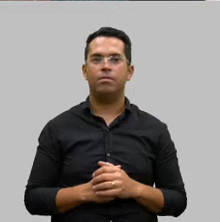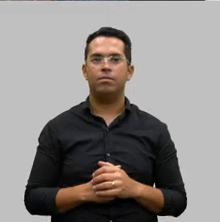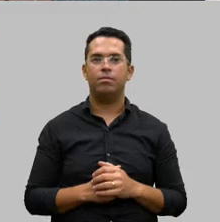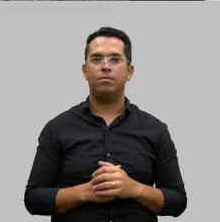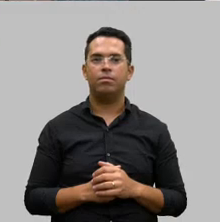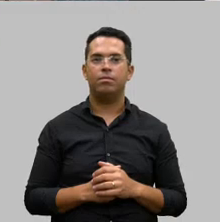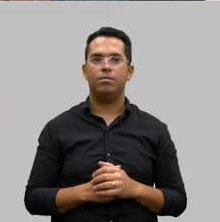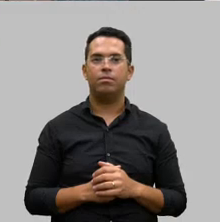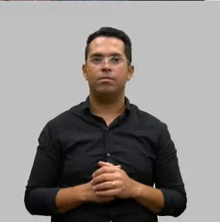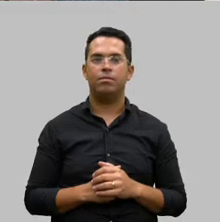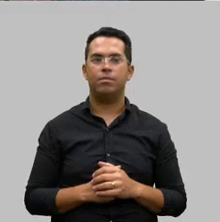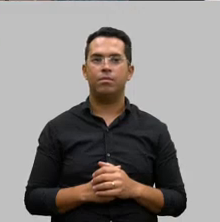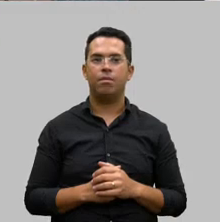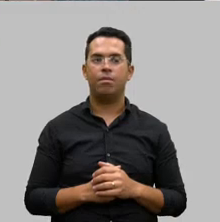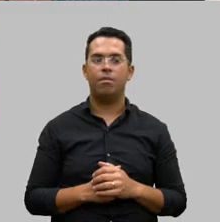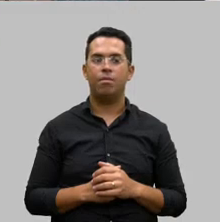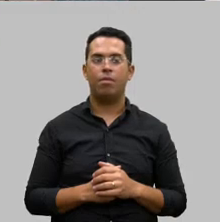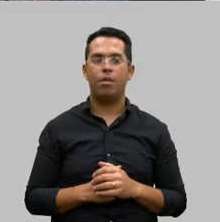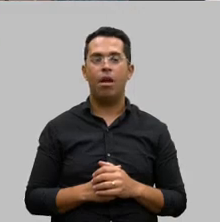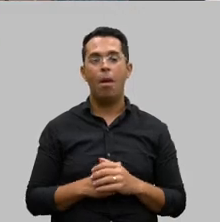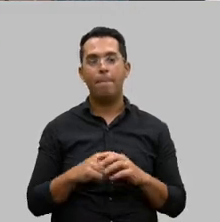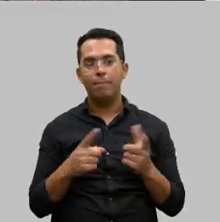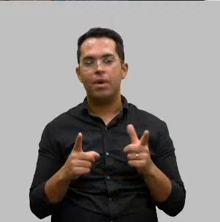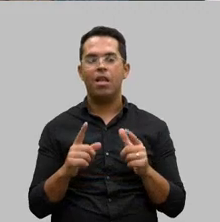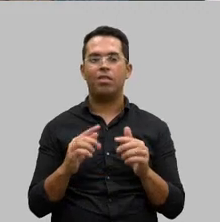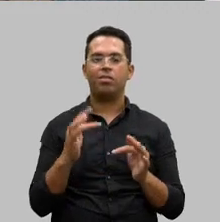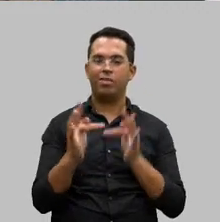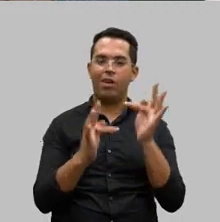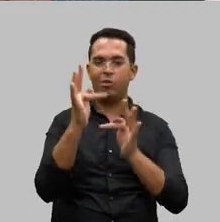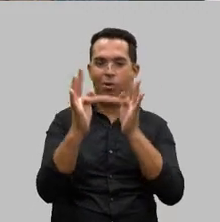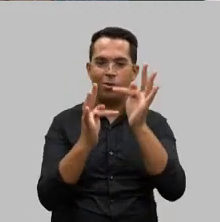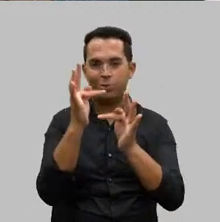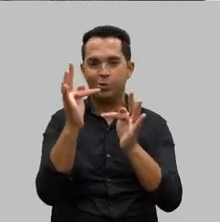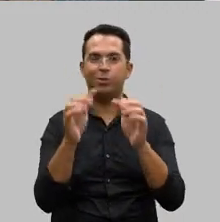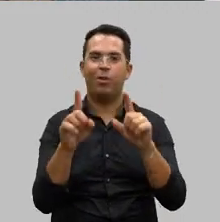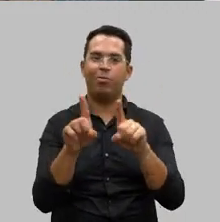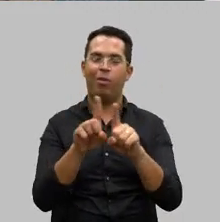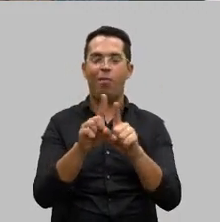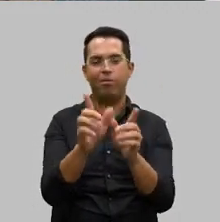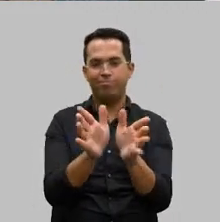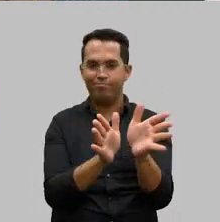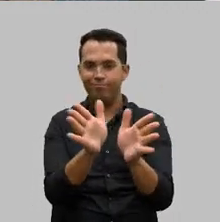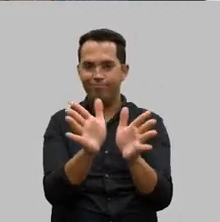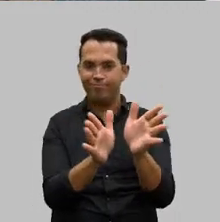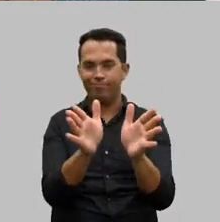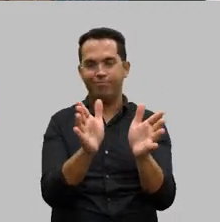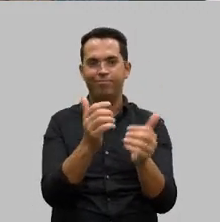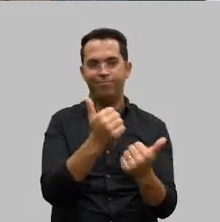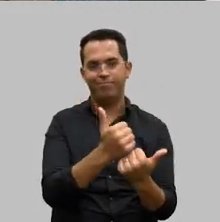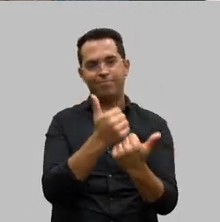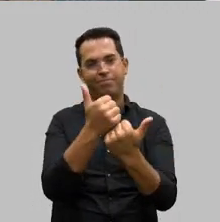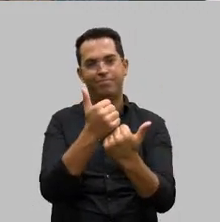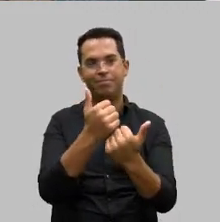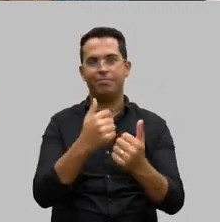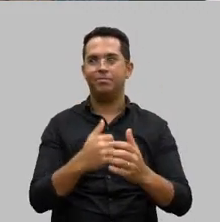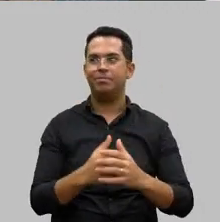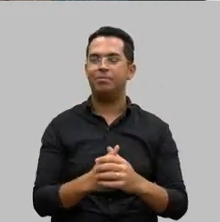quê Mas a questão da tecnologia assistiva também é